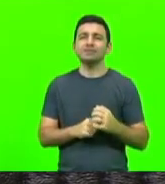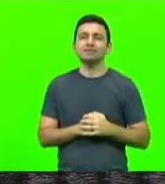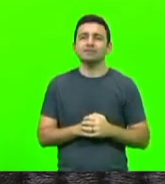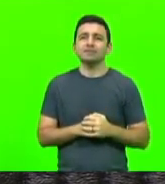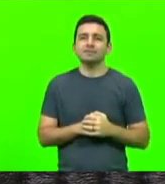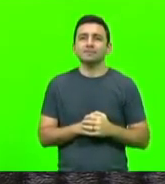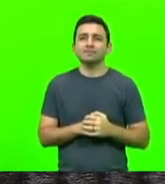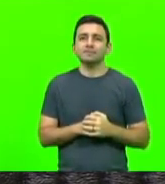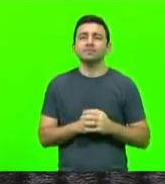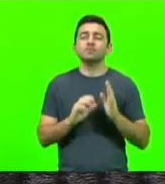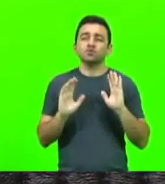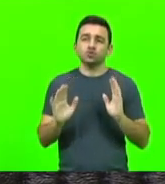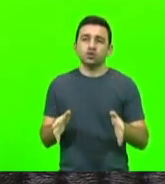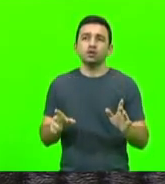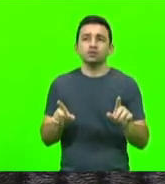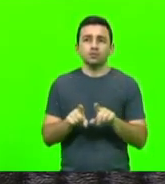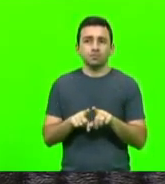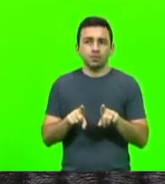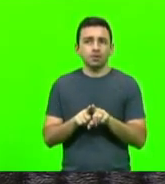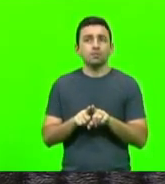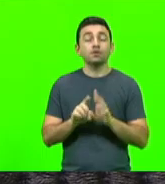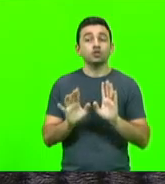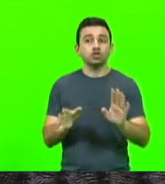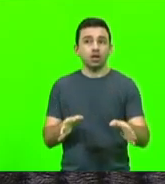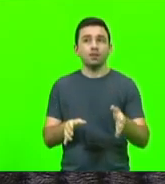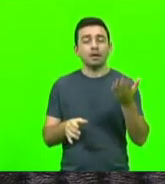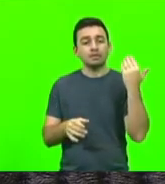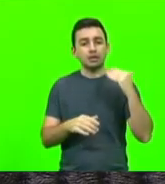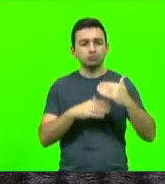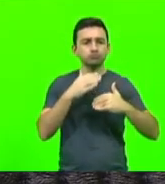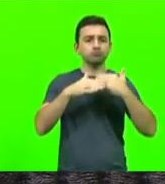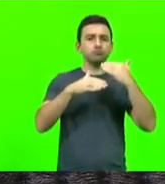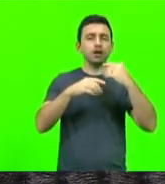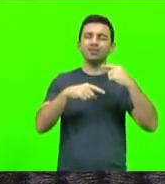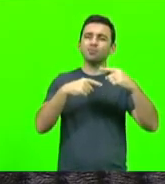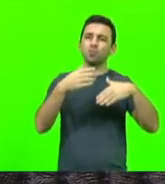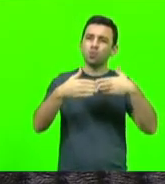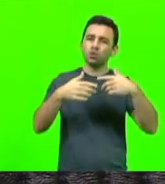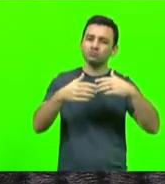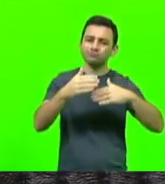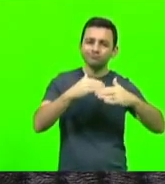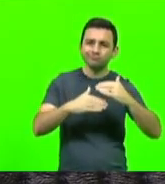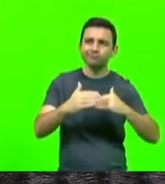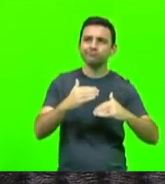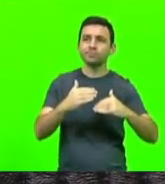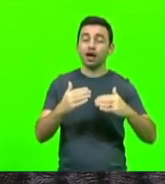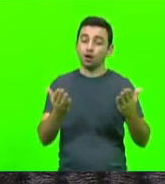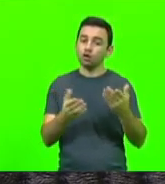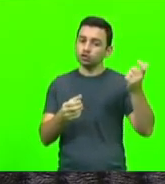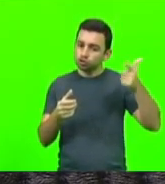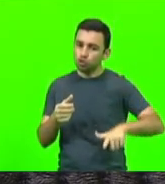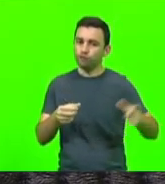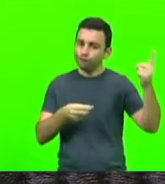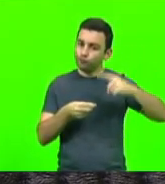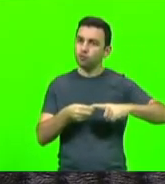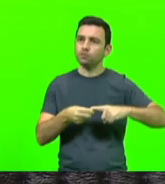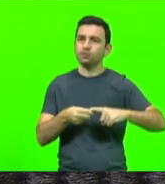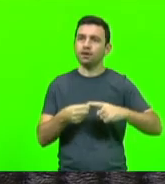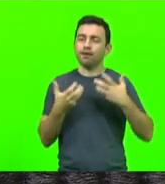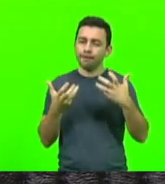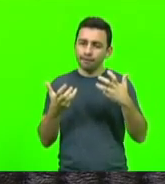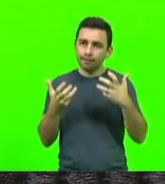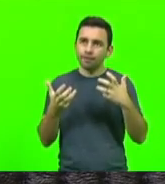que já esteve em estágios mais avançados, houve regressões, mas estamos retomando de novo, ansiando